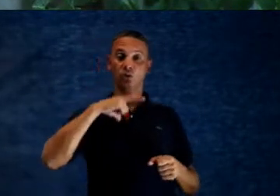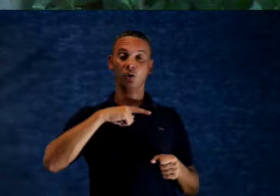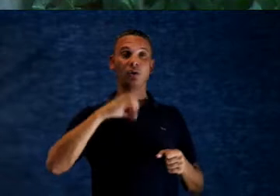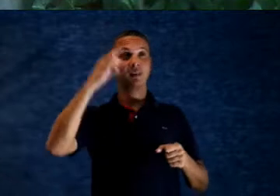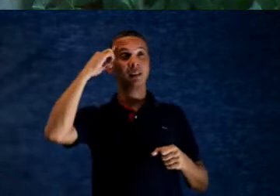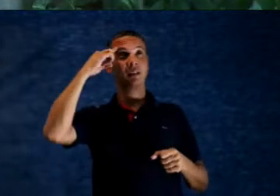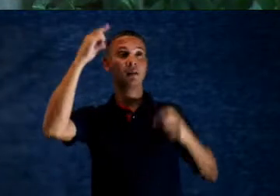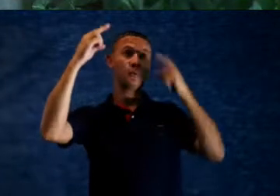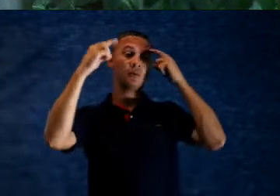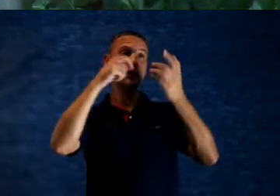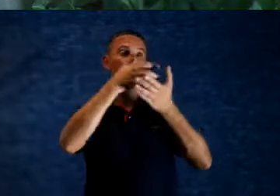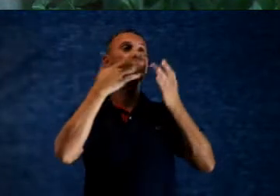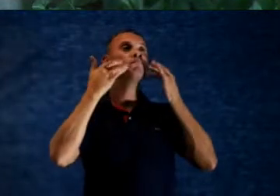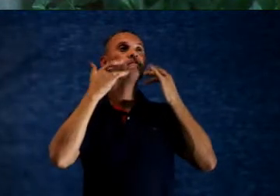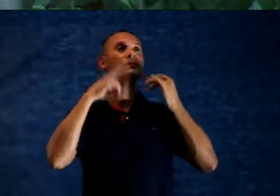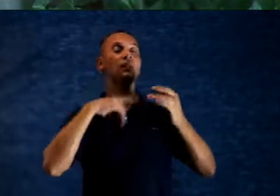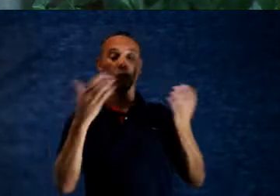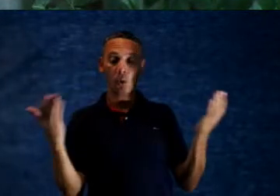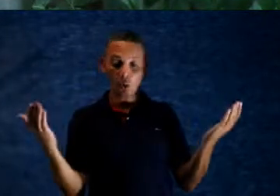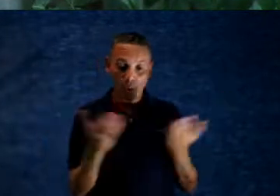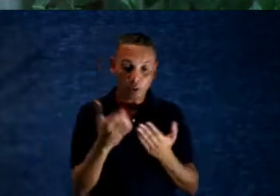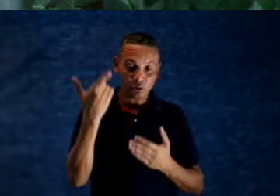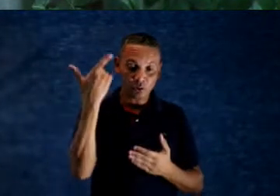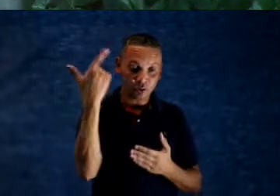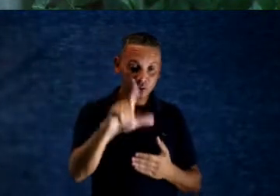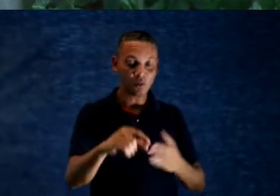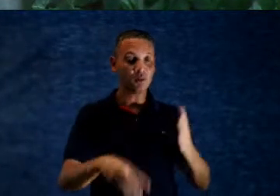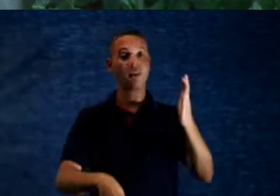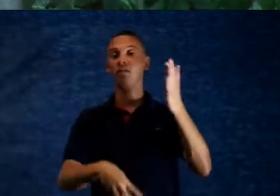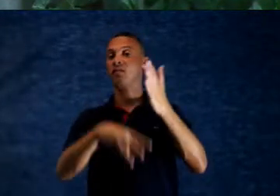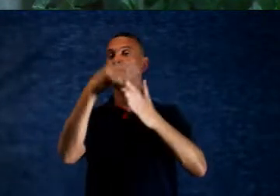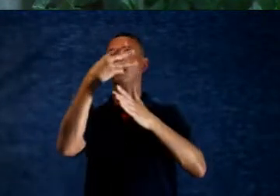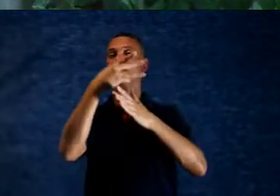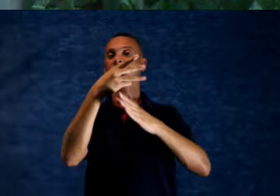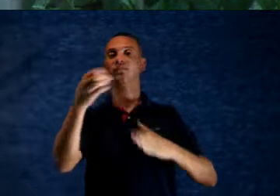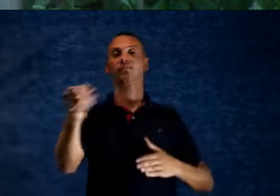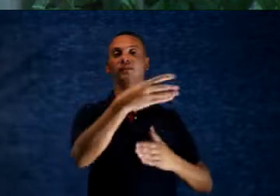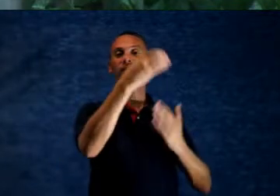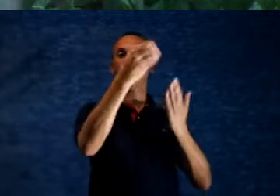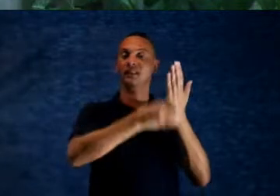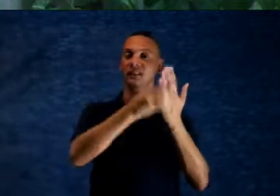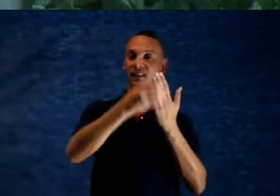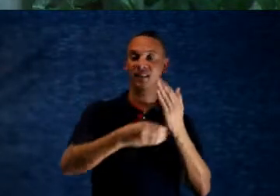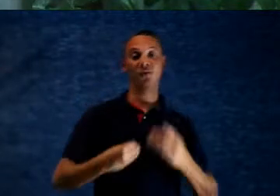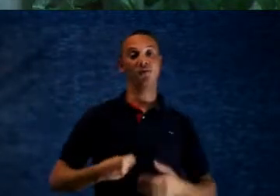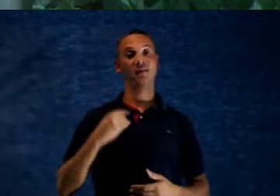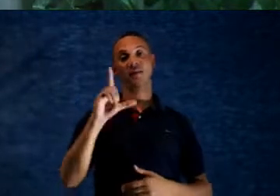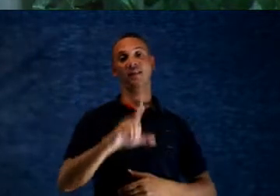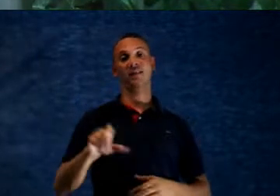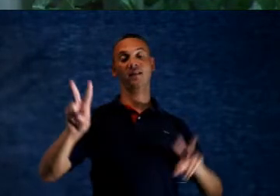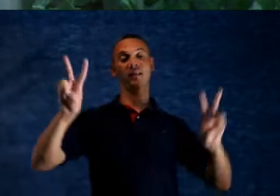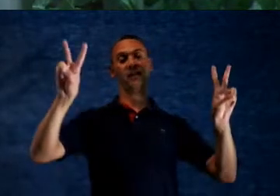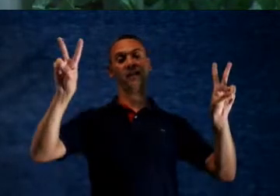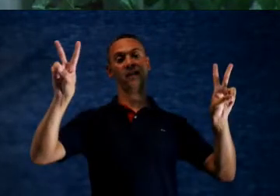2000, só resenhas e ensaios, que hoje se constitui na terceira edição